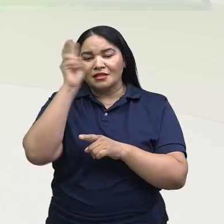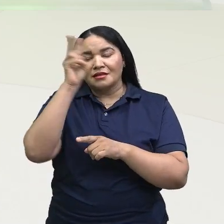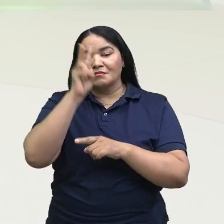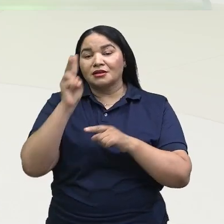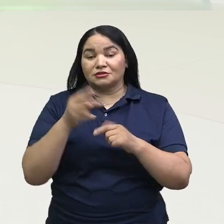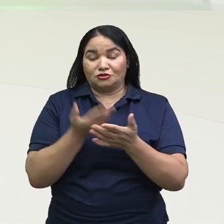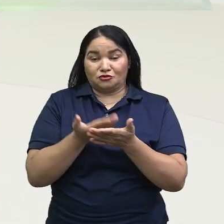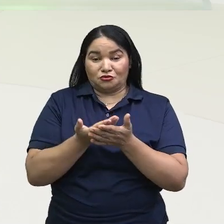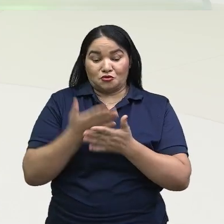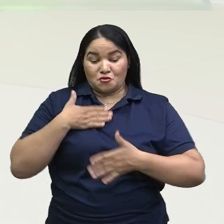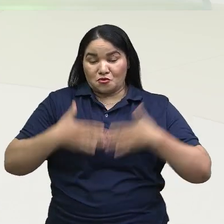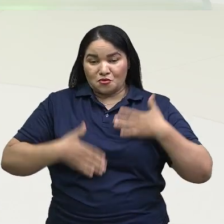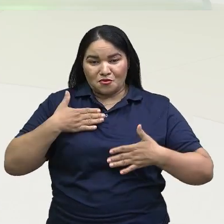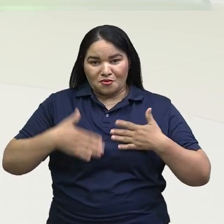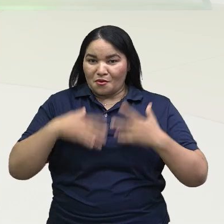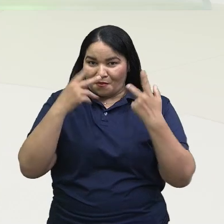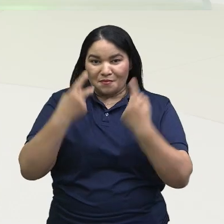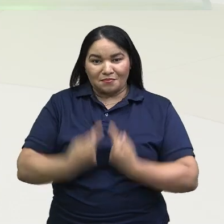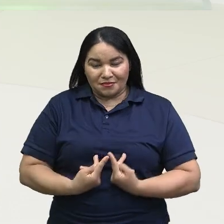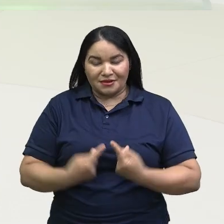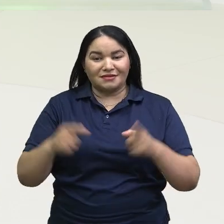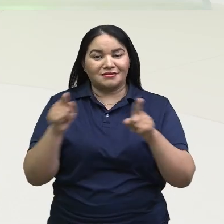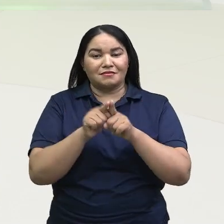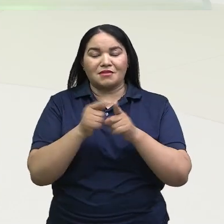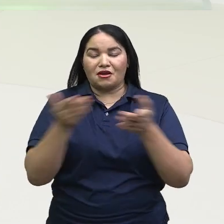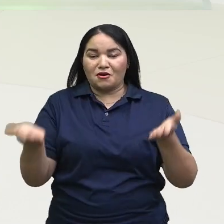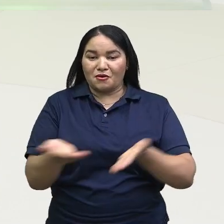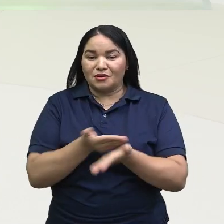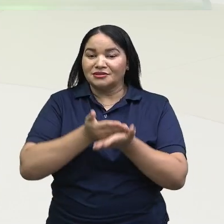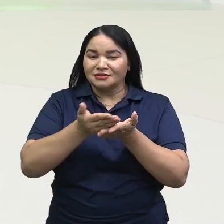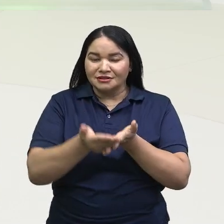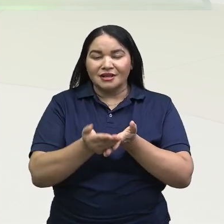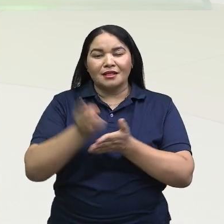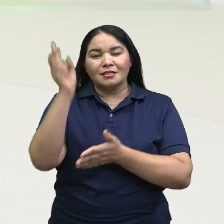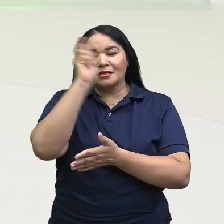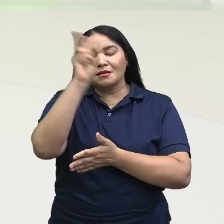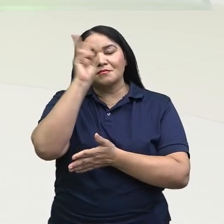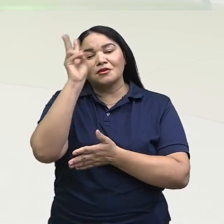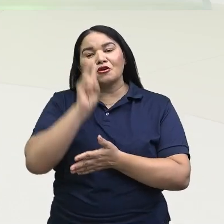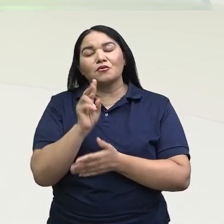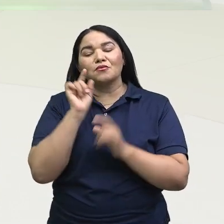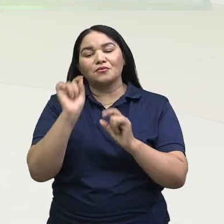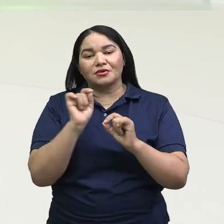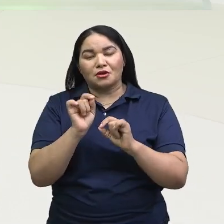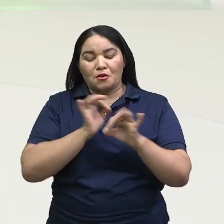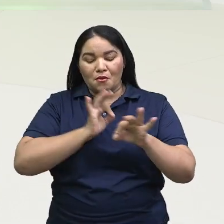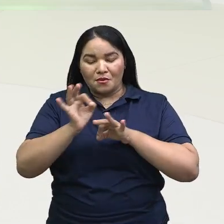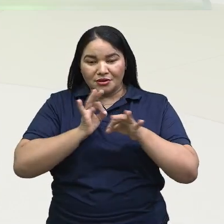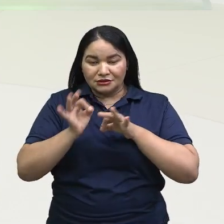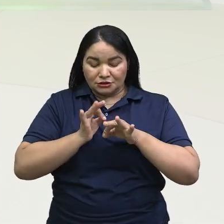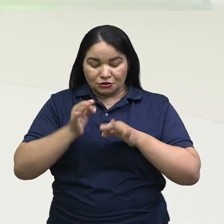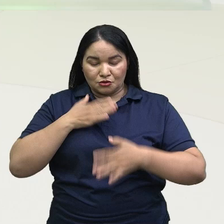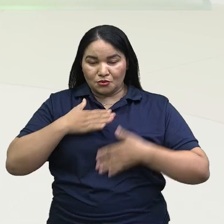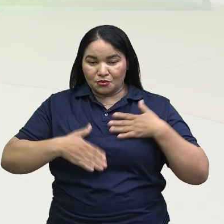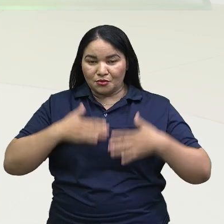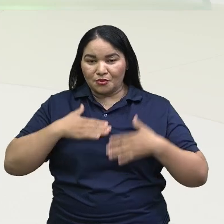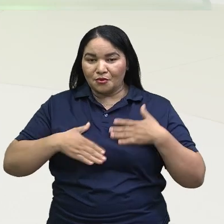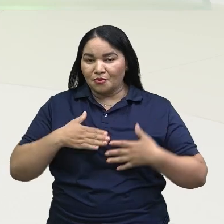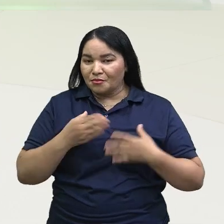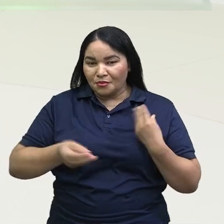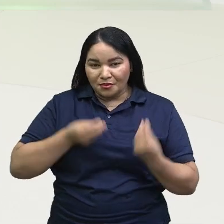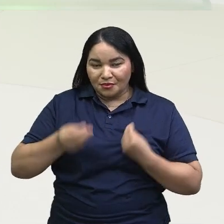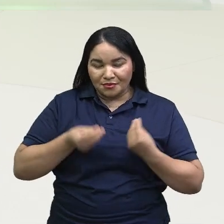estudo do corpo humano, né? A gente vai iniciar relembrando um pouco sobre a organização, né, do corpo humano. Como nós